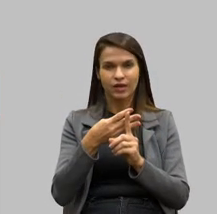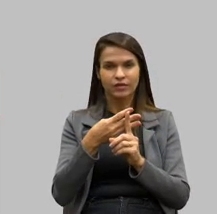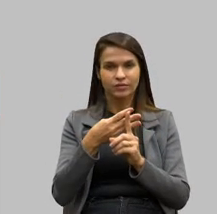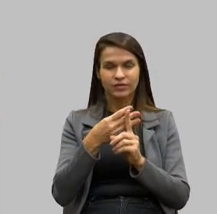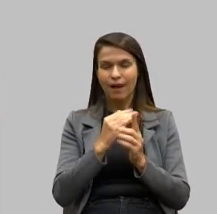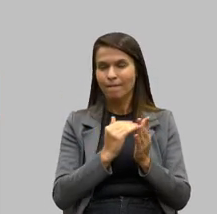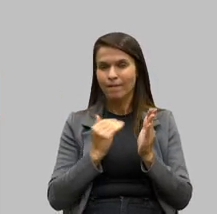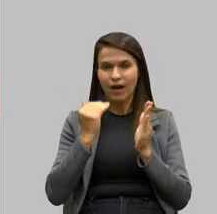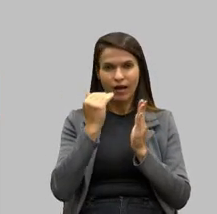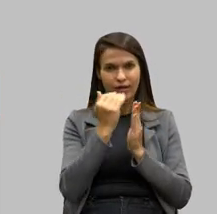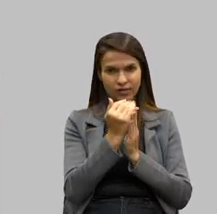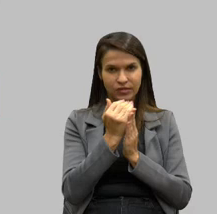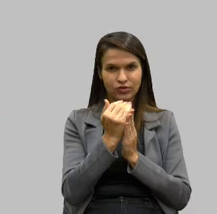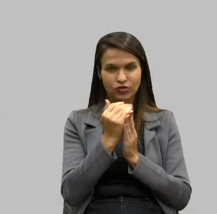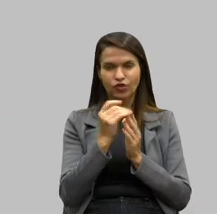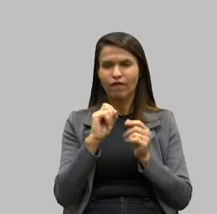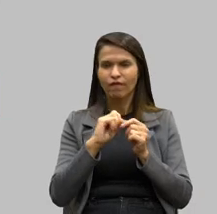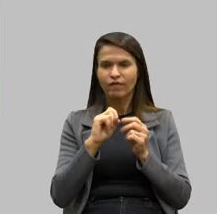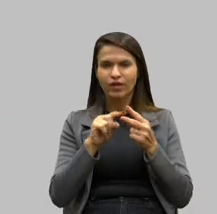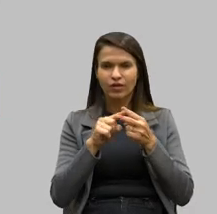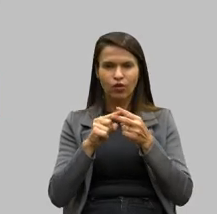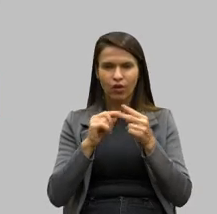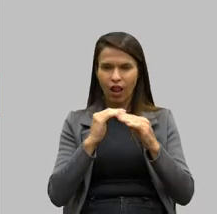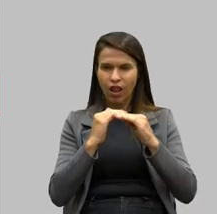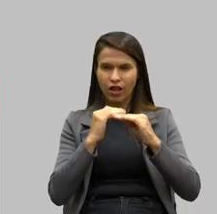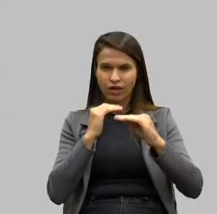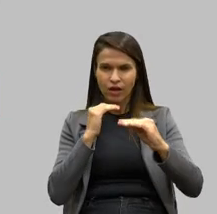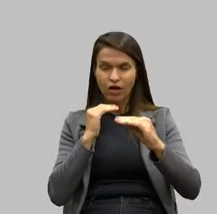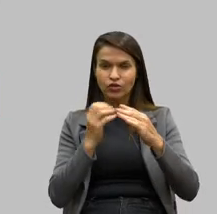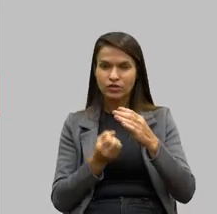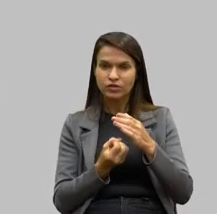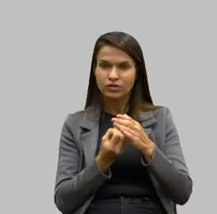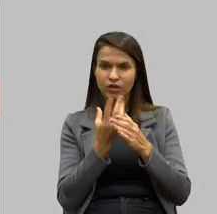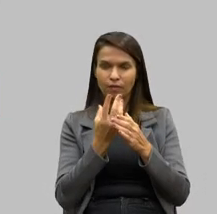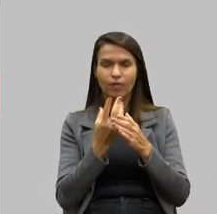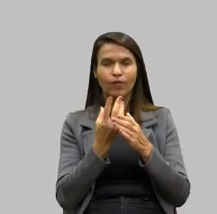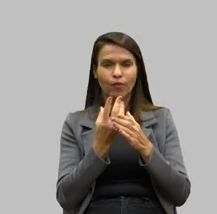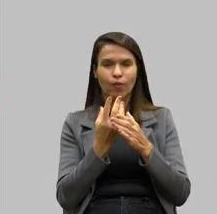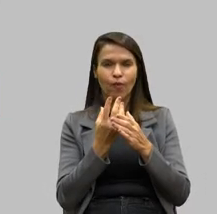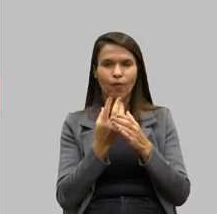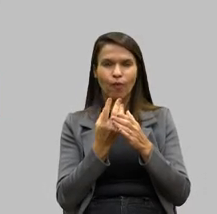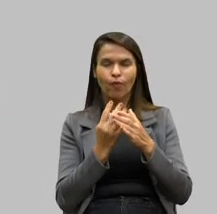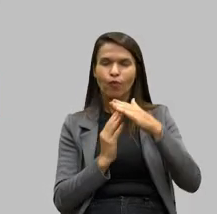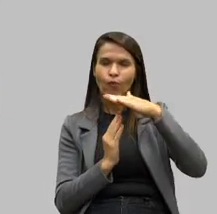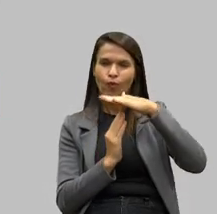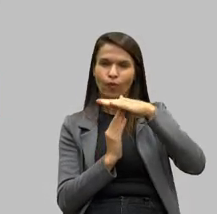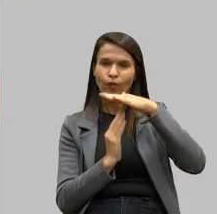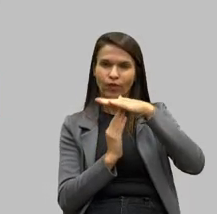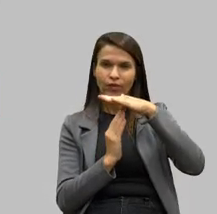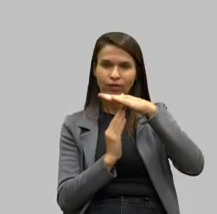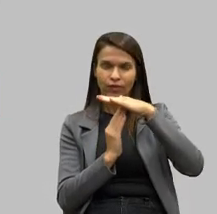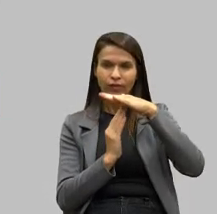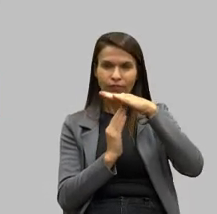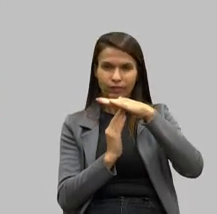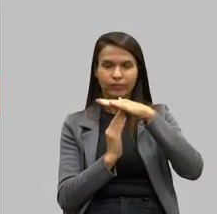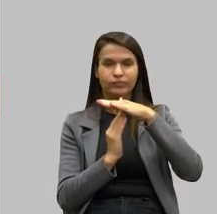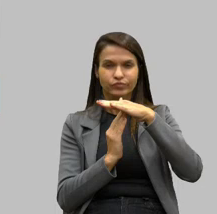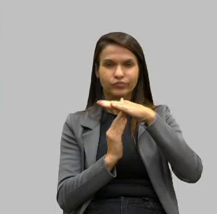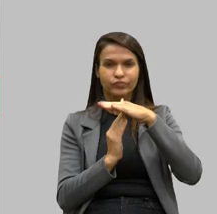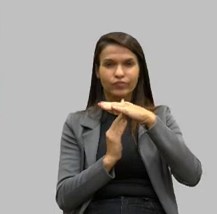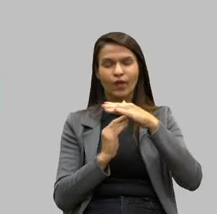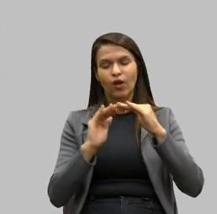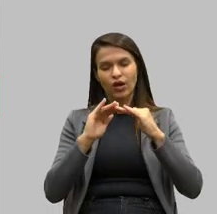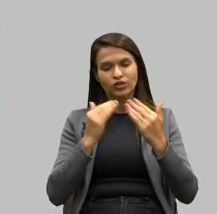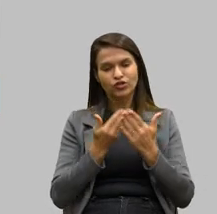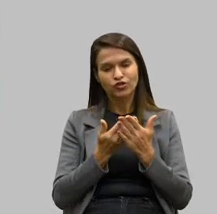Ao invés de fazermos um reajuste linear, nós criamos o valor mínimo. Porque o linear, a escola grande,